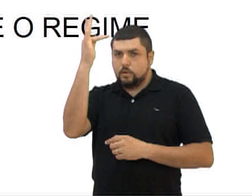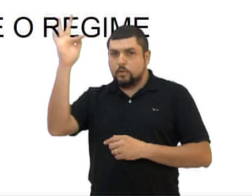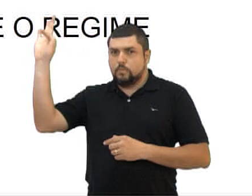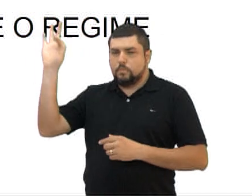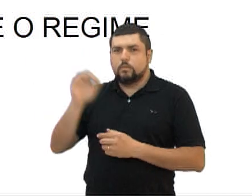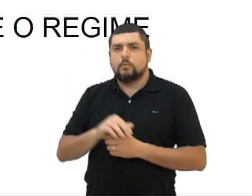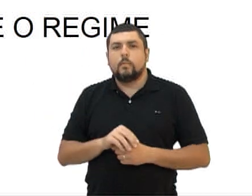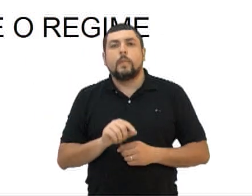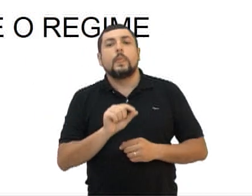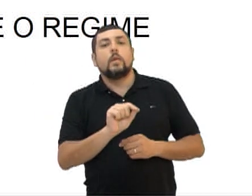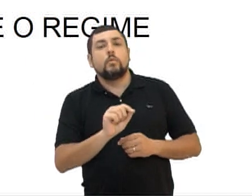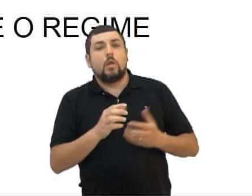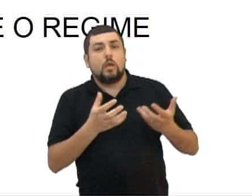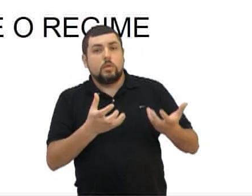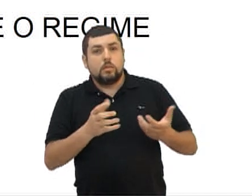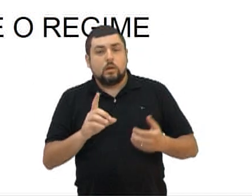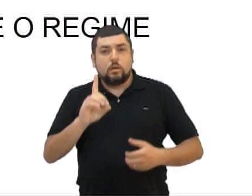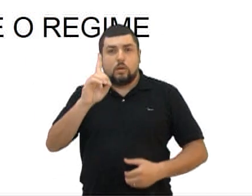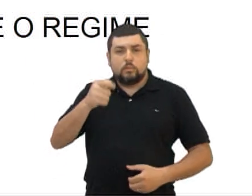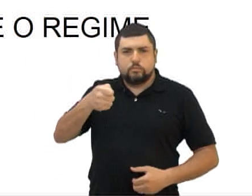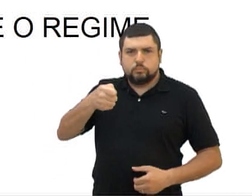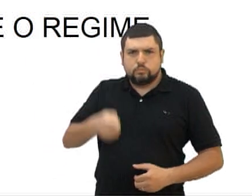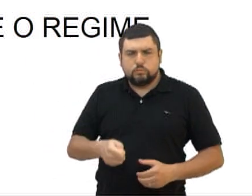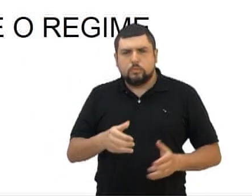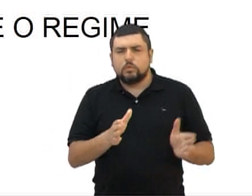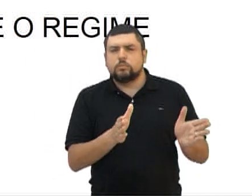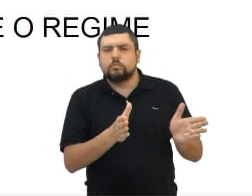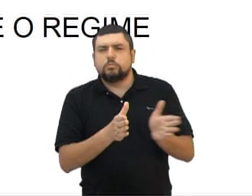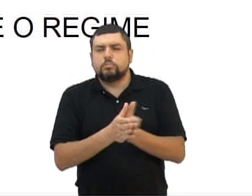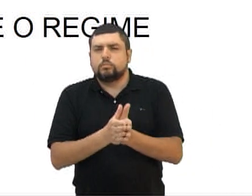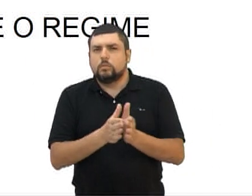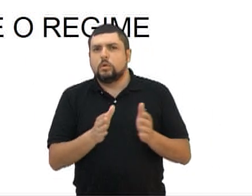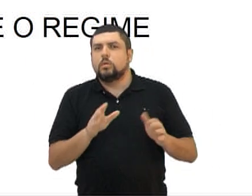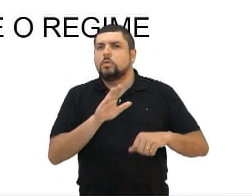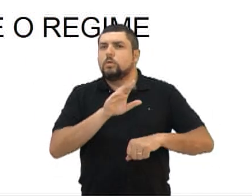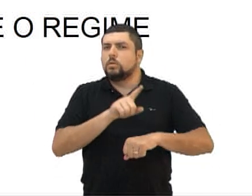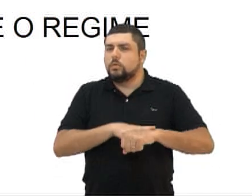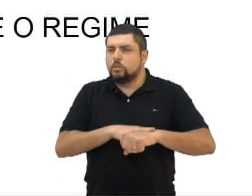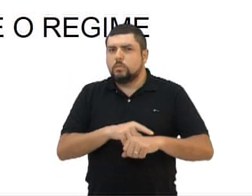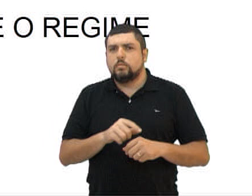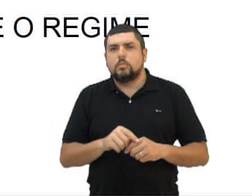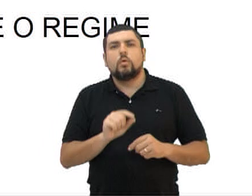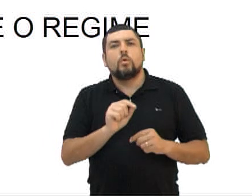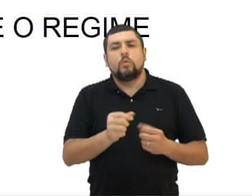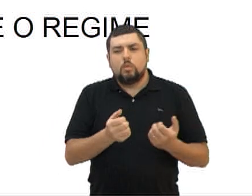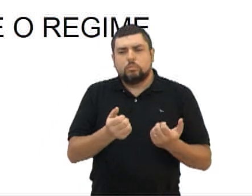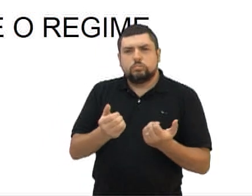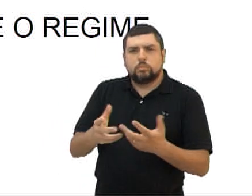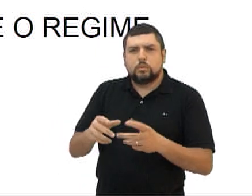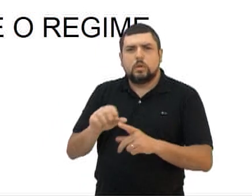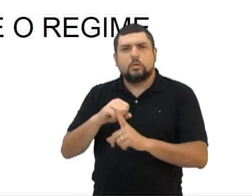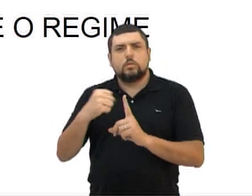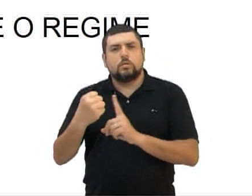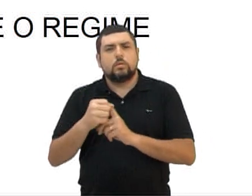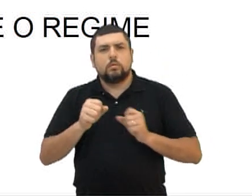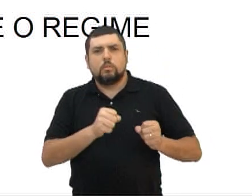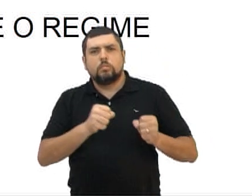ditadura temporária, devolvendo o poder à sociedade e fazendo novas eleições